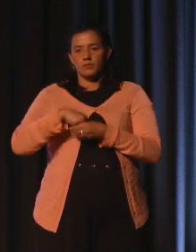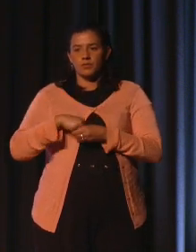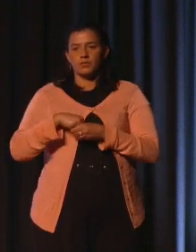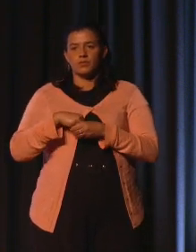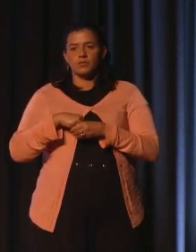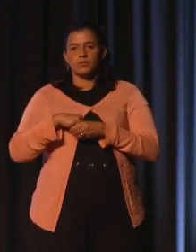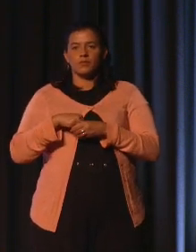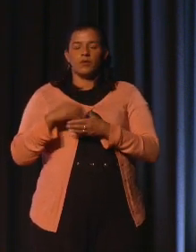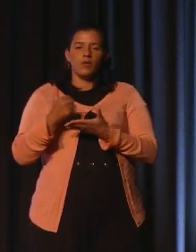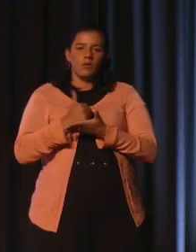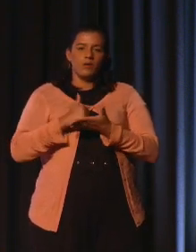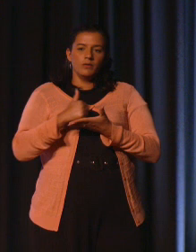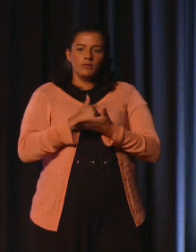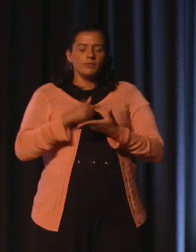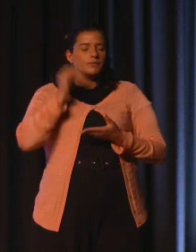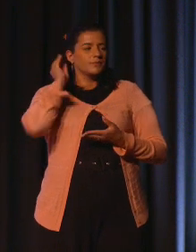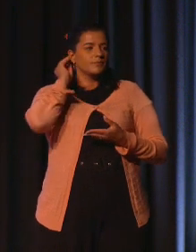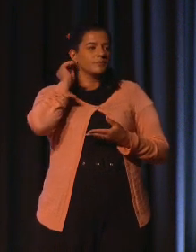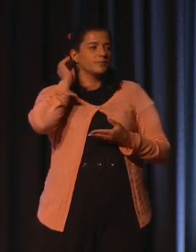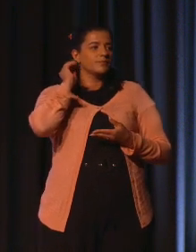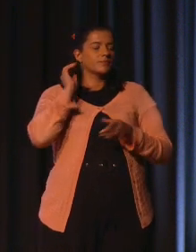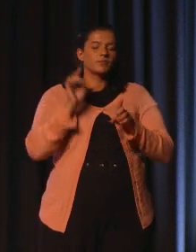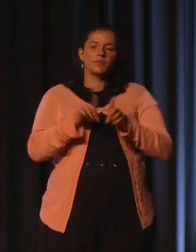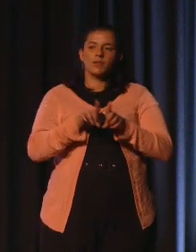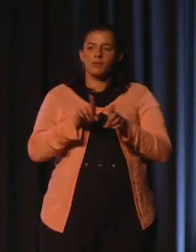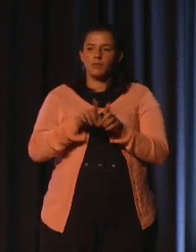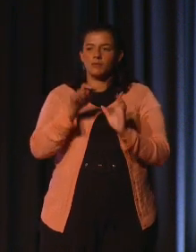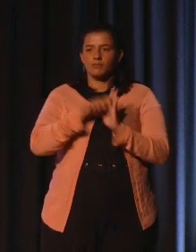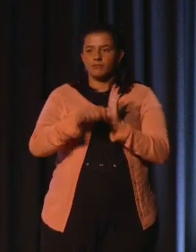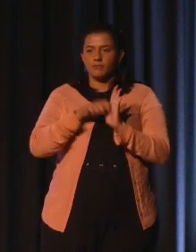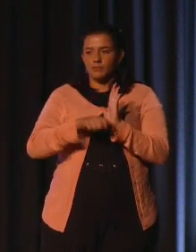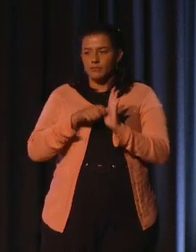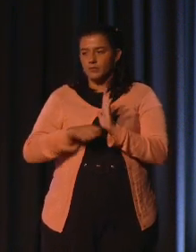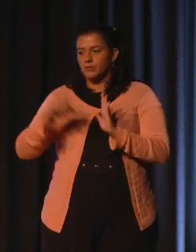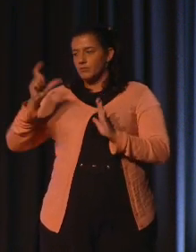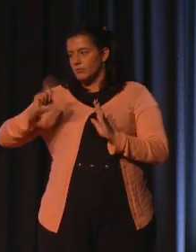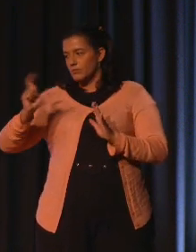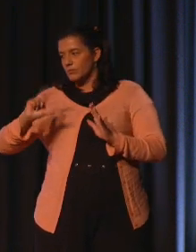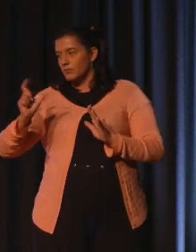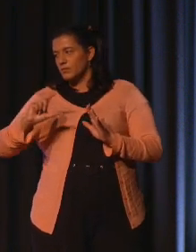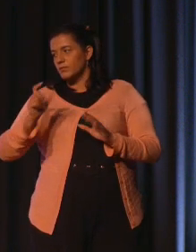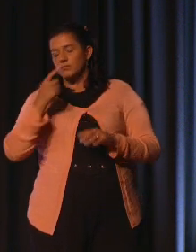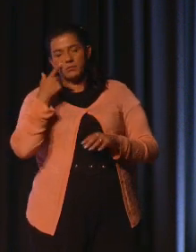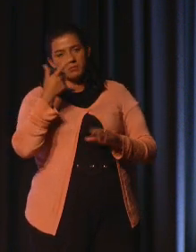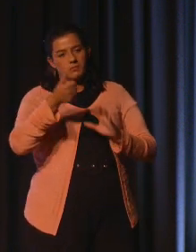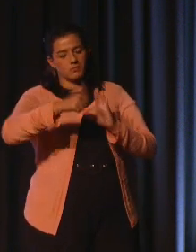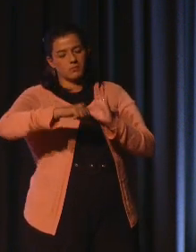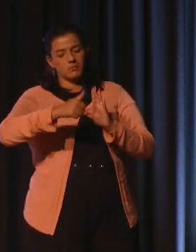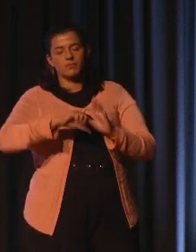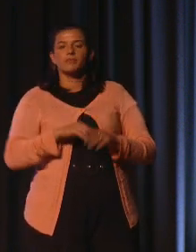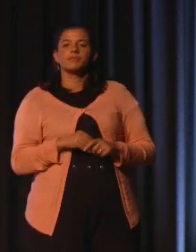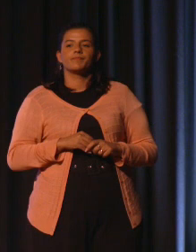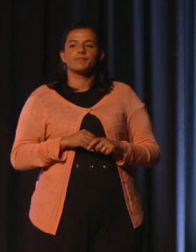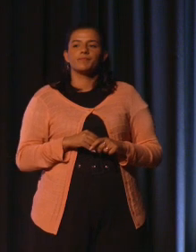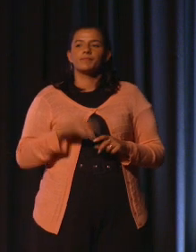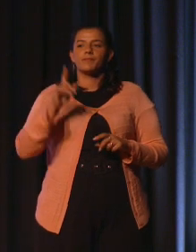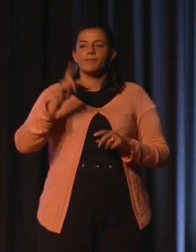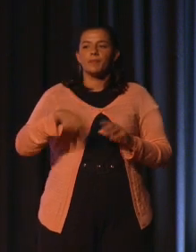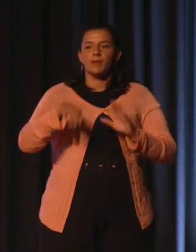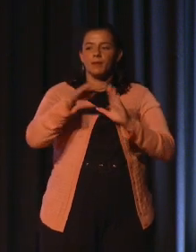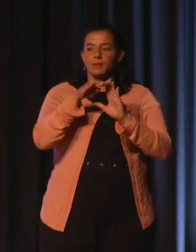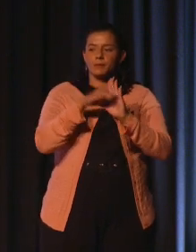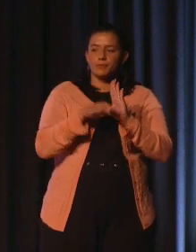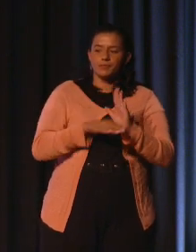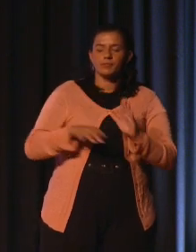diário de infusão, em que a gente solicita que ele traga preenchido, e os frascos vazios para a gente poder fazer a conferência. E aqui é o nosso prontuário